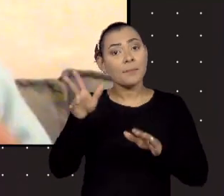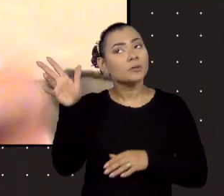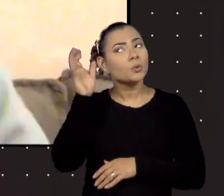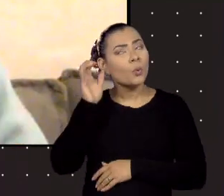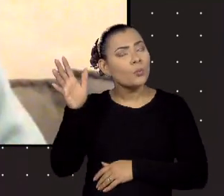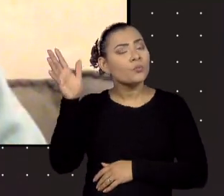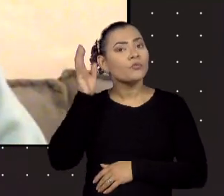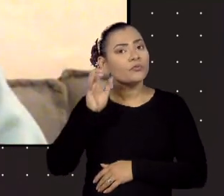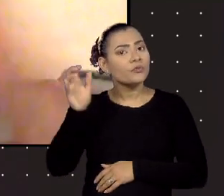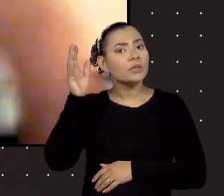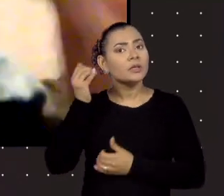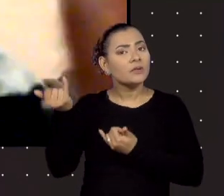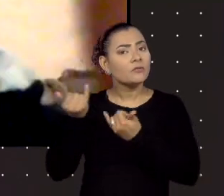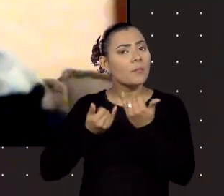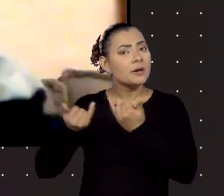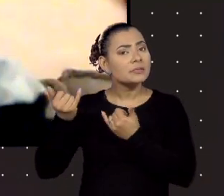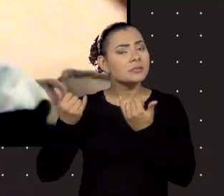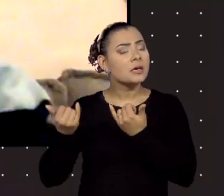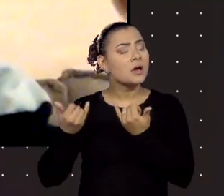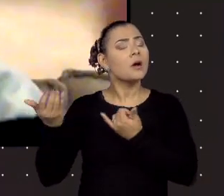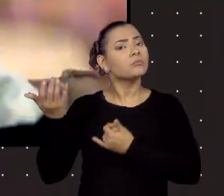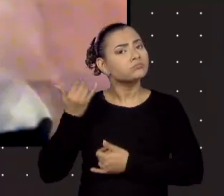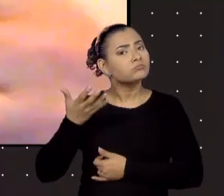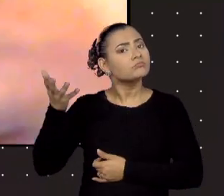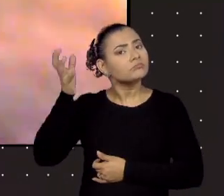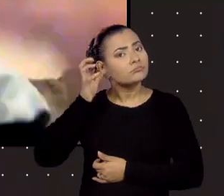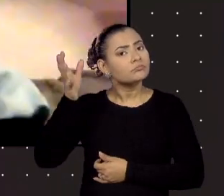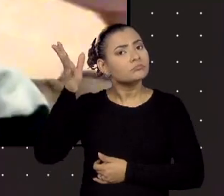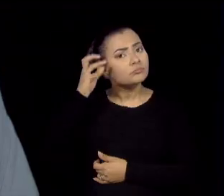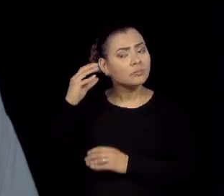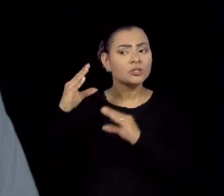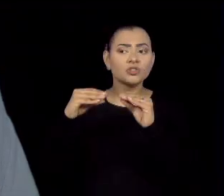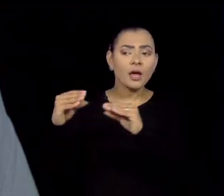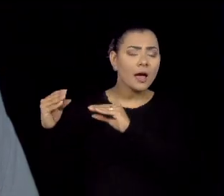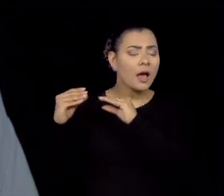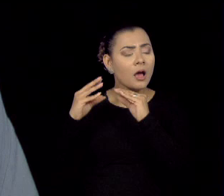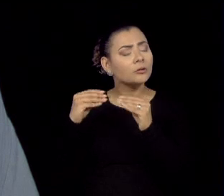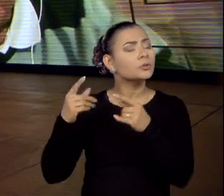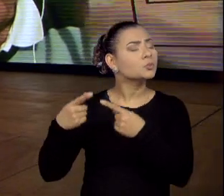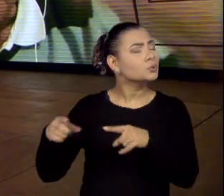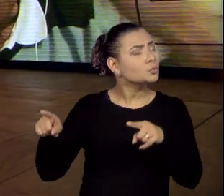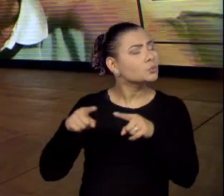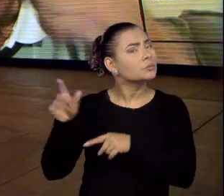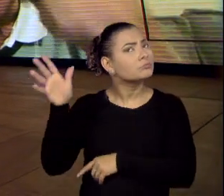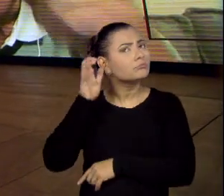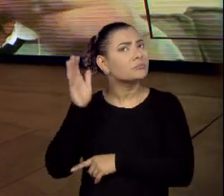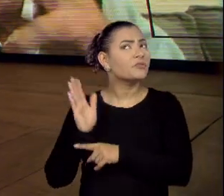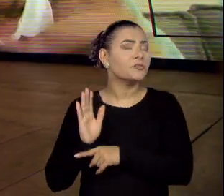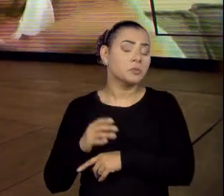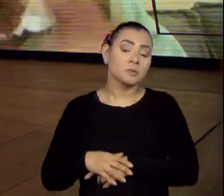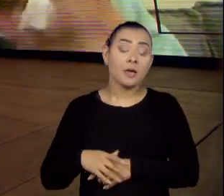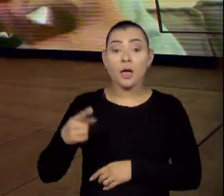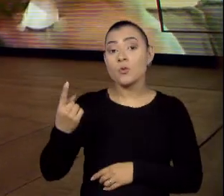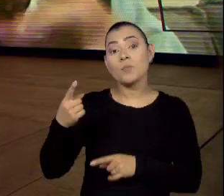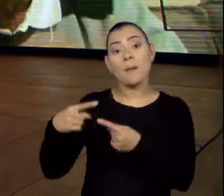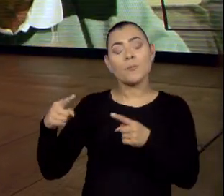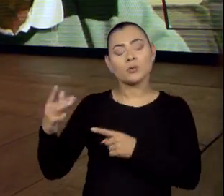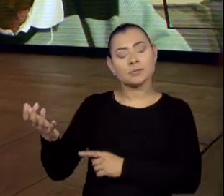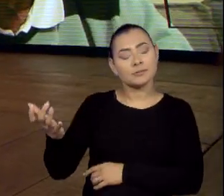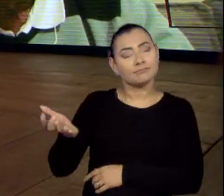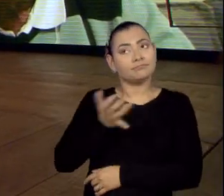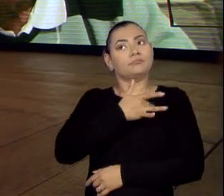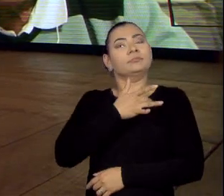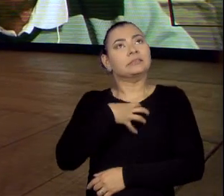ouvindo, do lado de fora do cinema, os diálogos que eu não entendia e as músicas. E uma música me marcou muito,